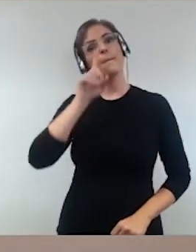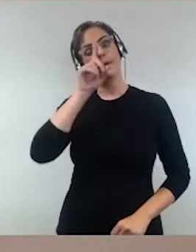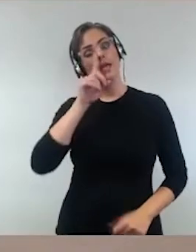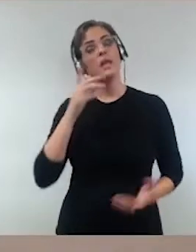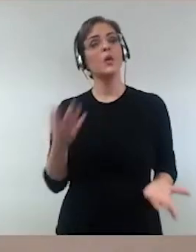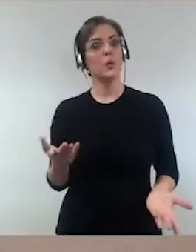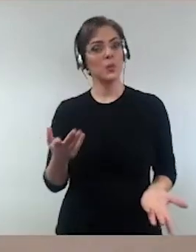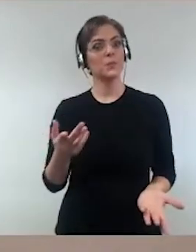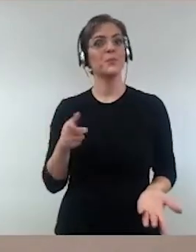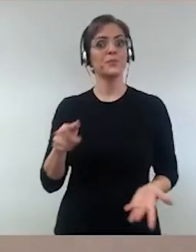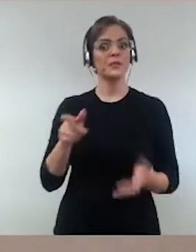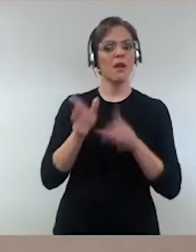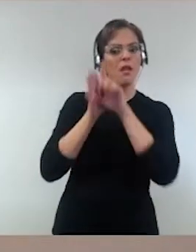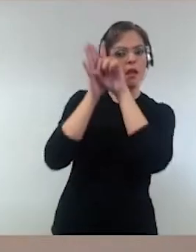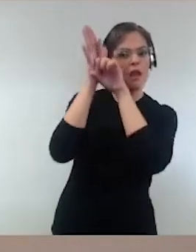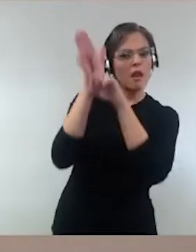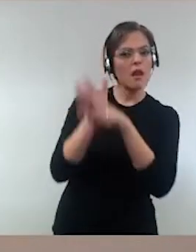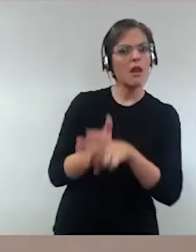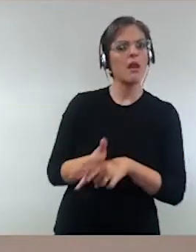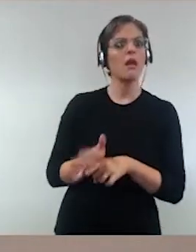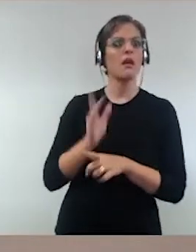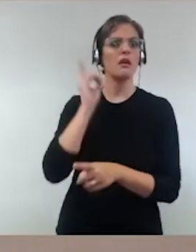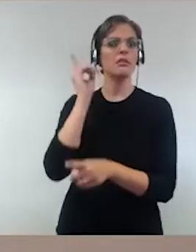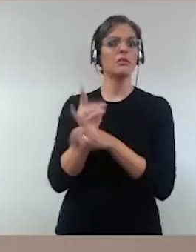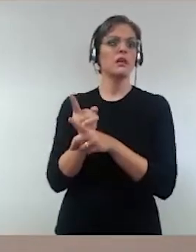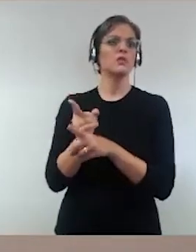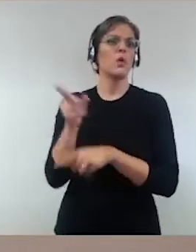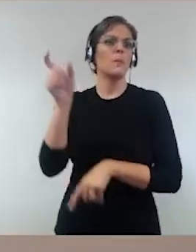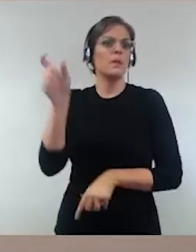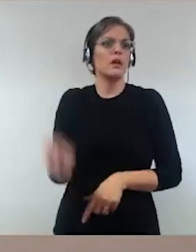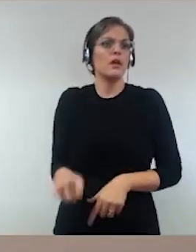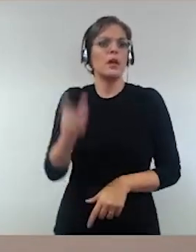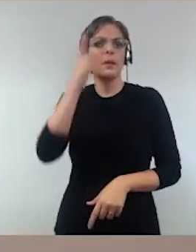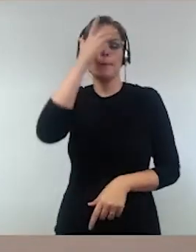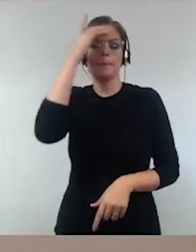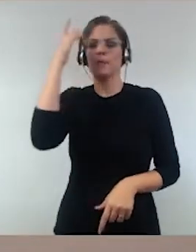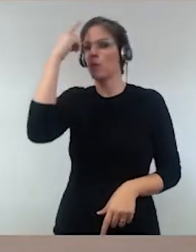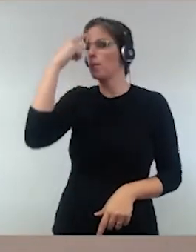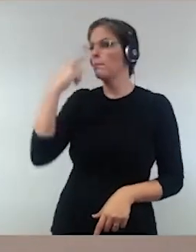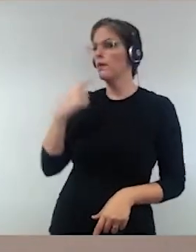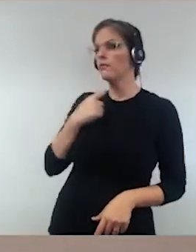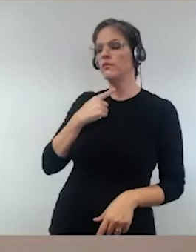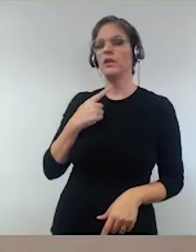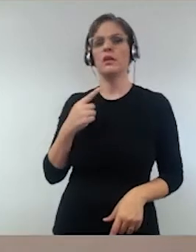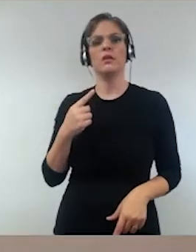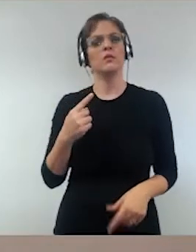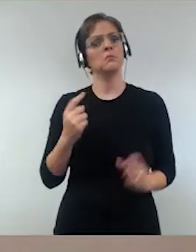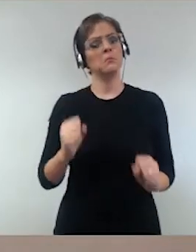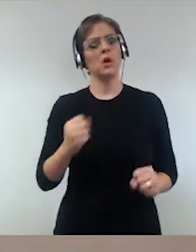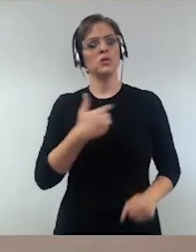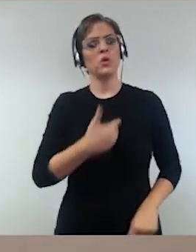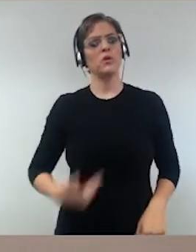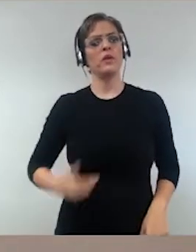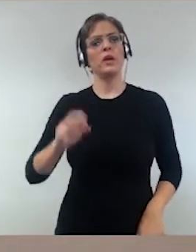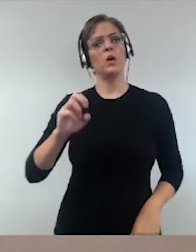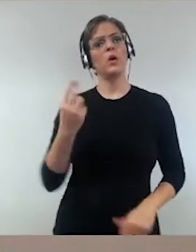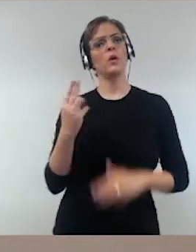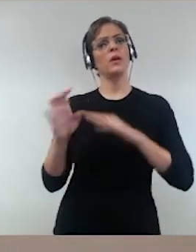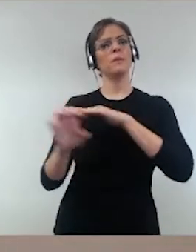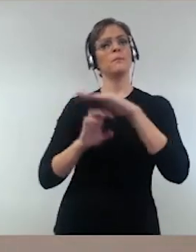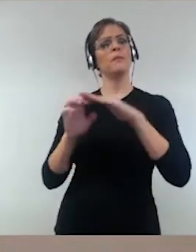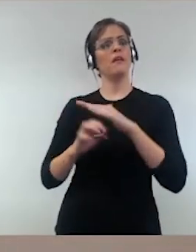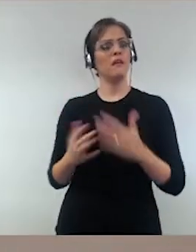seja perfilhada, que decisões sejam tomadas, seja pelo Estado, seja por empresas, em relação àquela